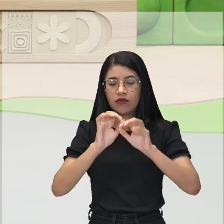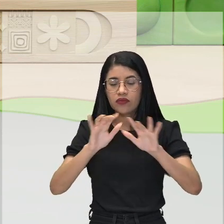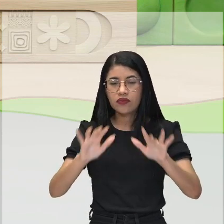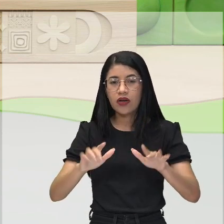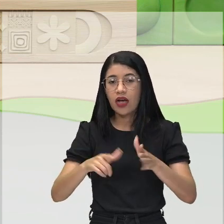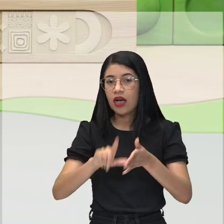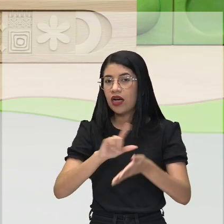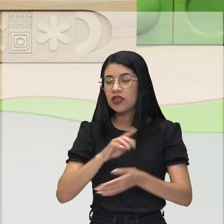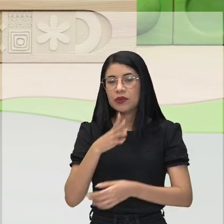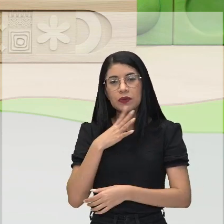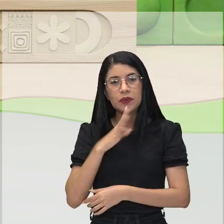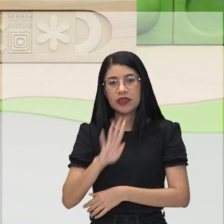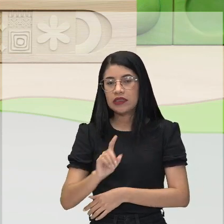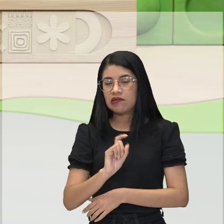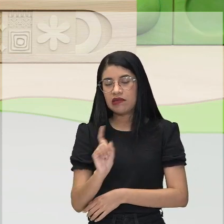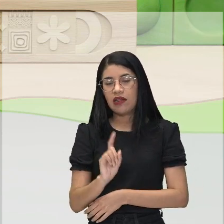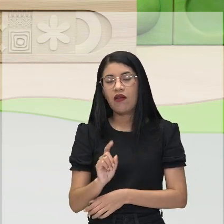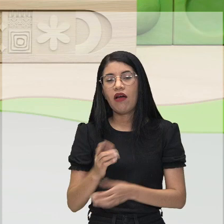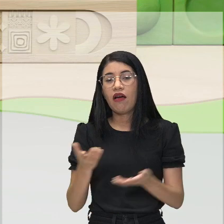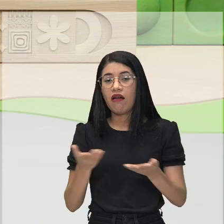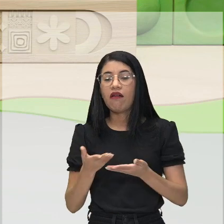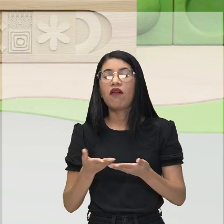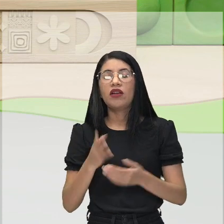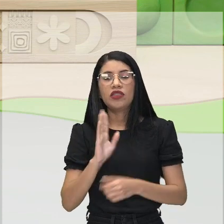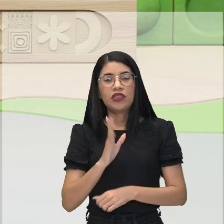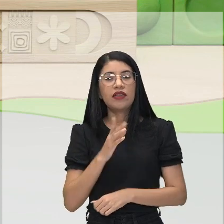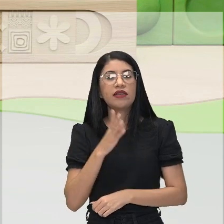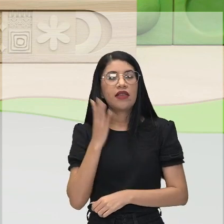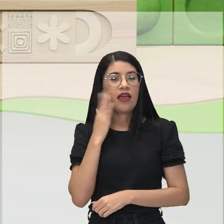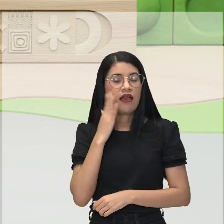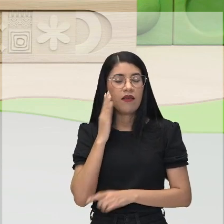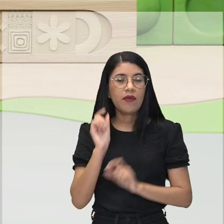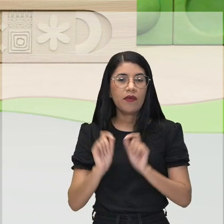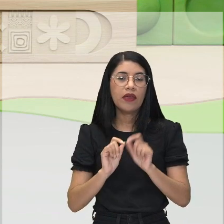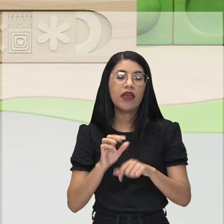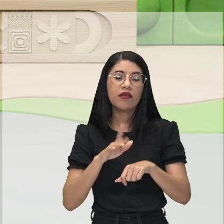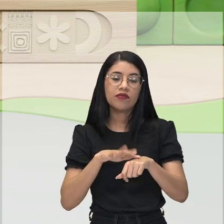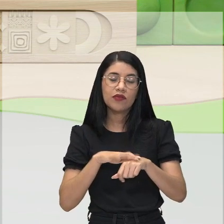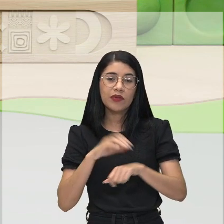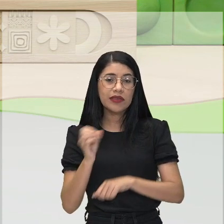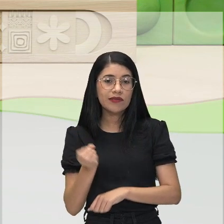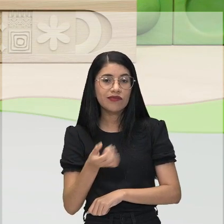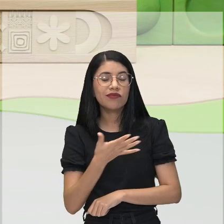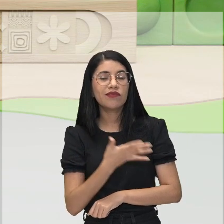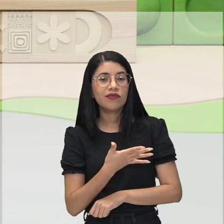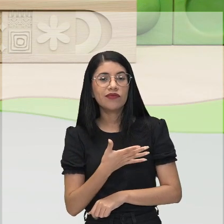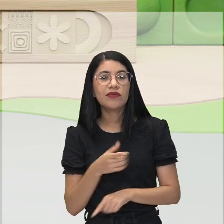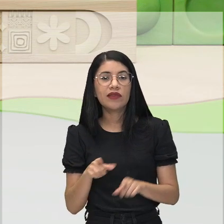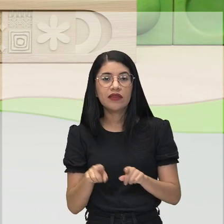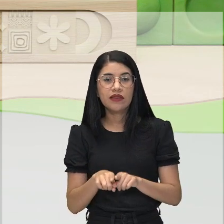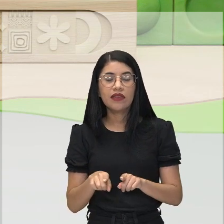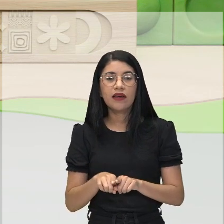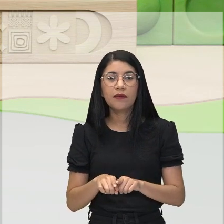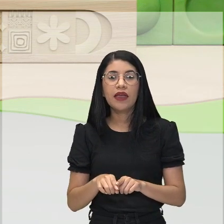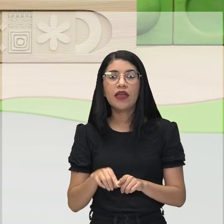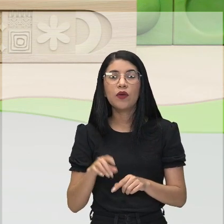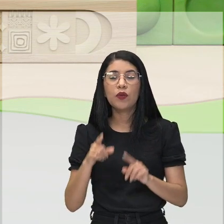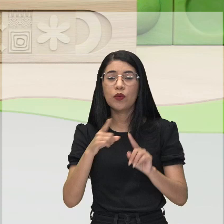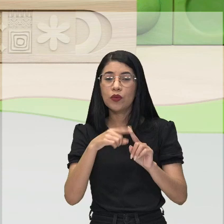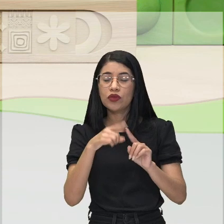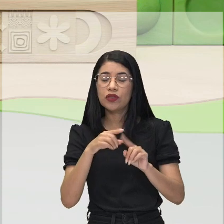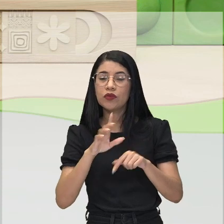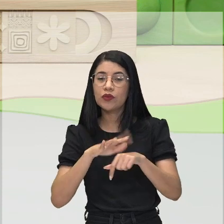conhecida e agora a gente já tem essa doença como uma das arboviroses